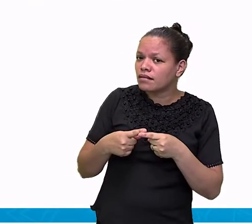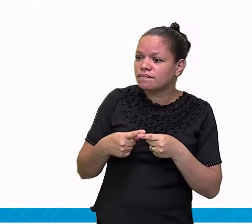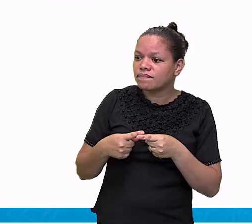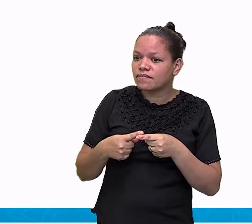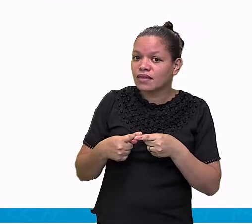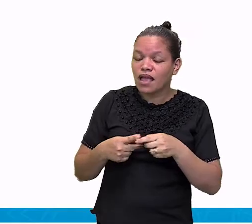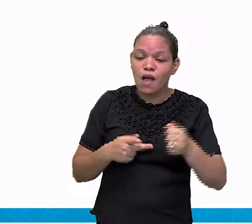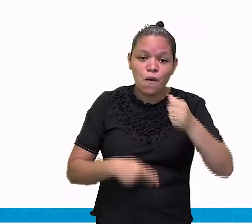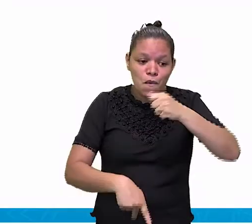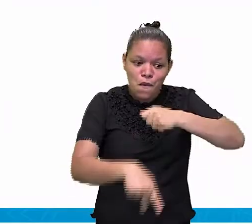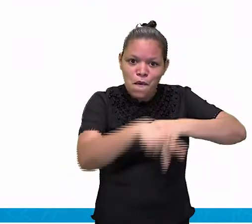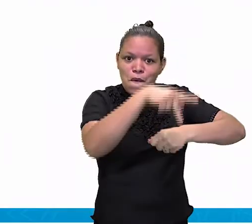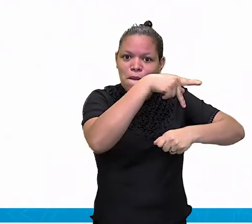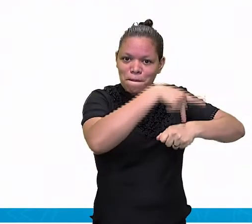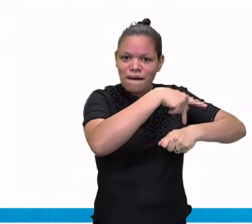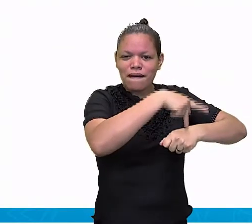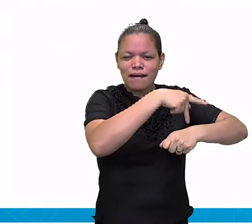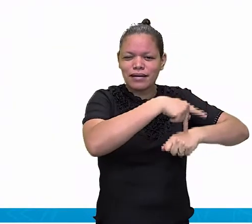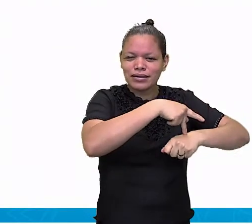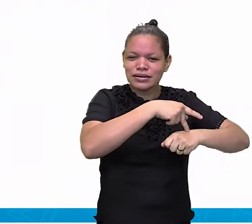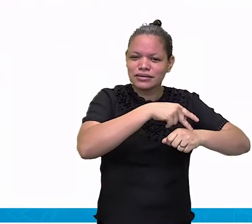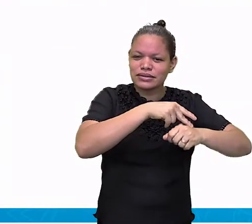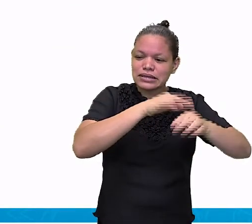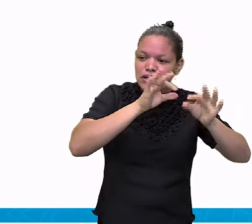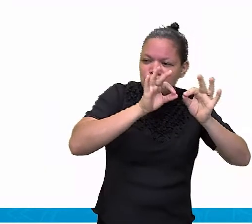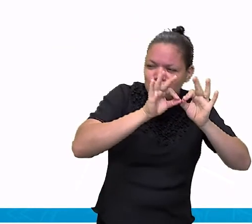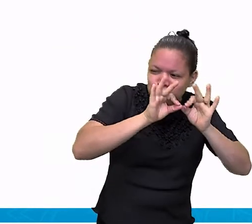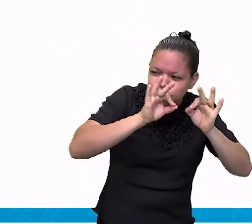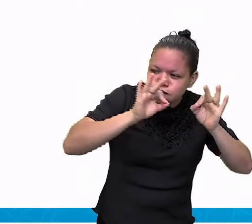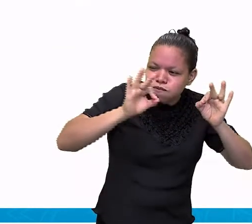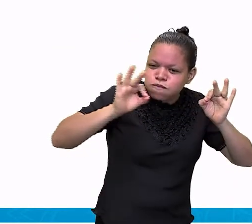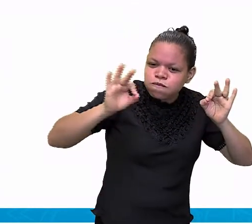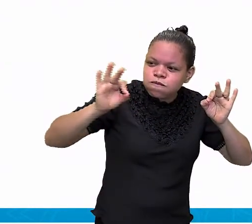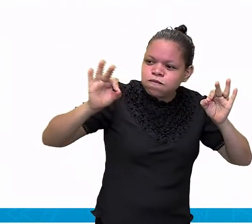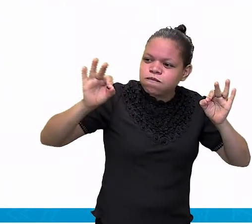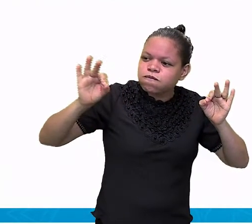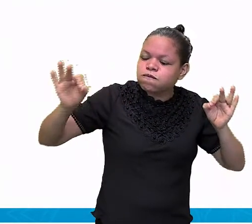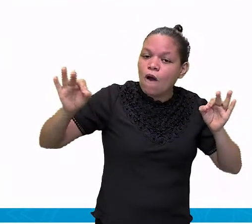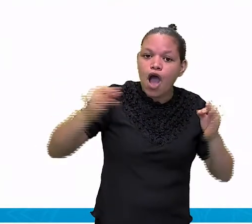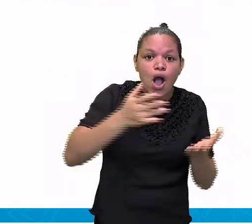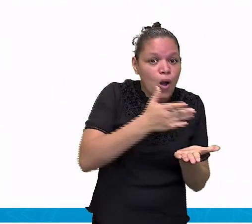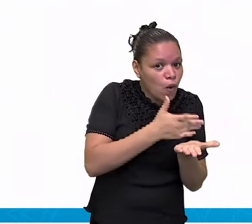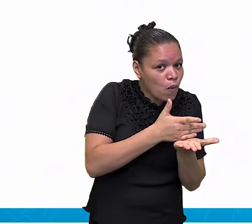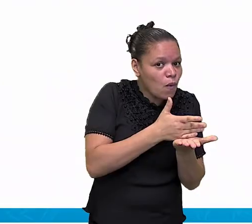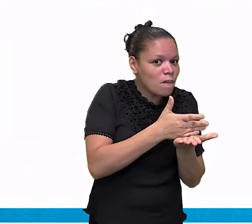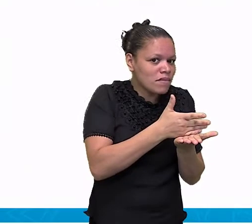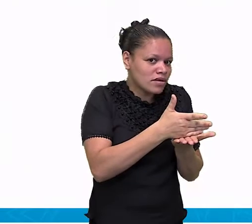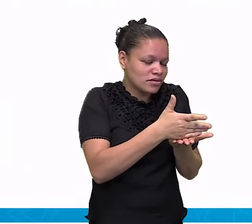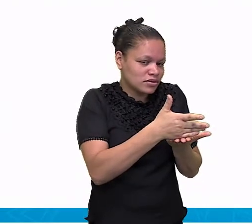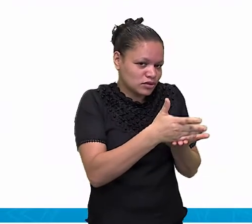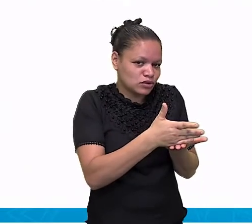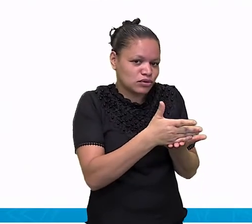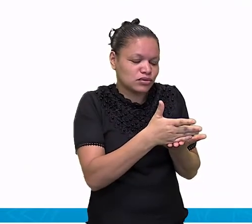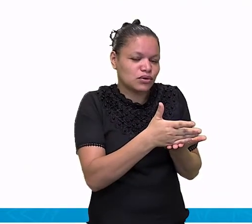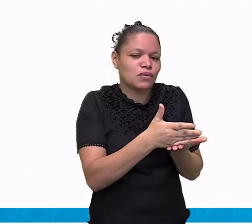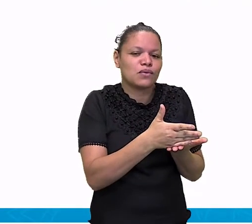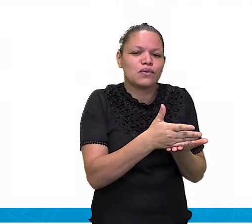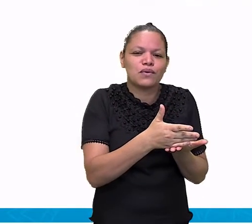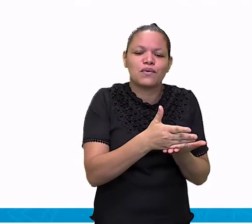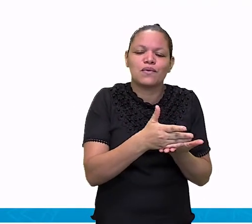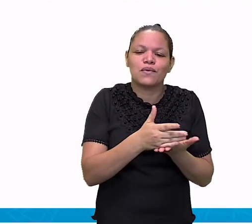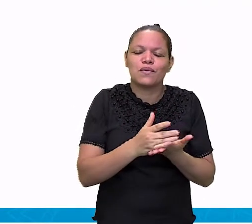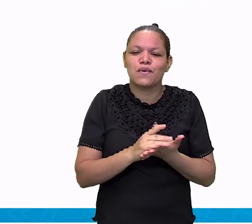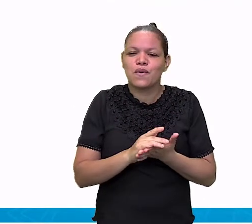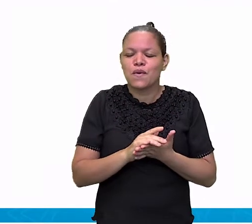do Nordeste, do Sudeste, né? As grandes capitais hoje, como São Paulo, com muita população, a evolução da